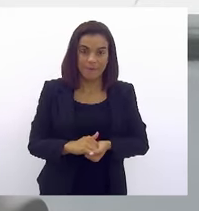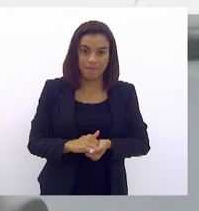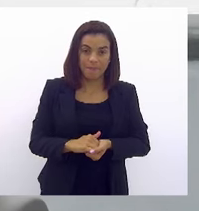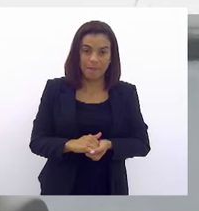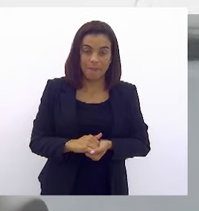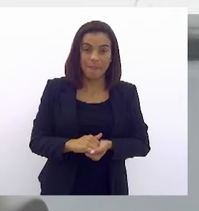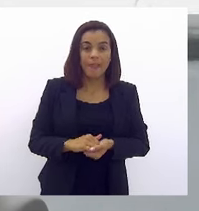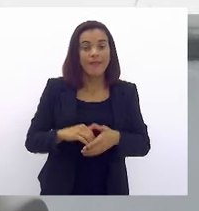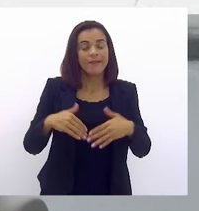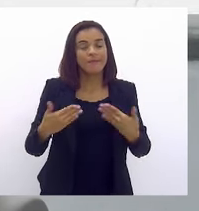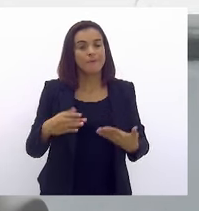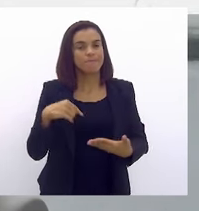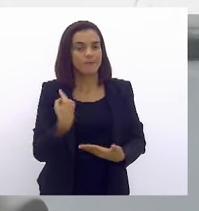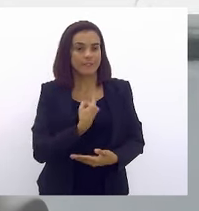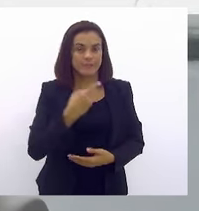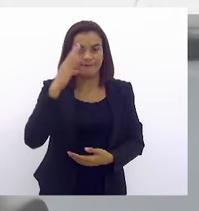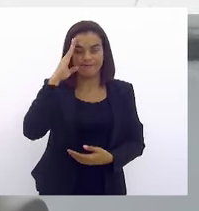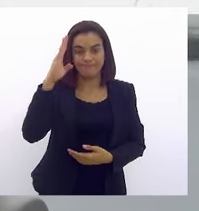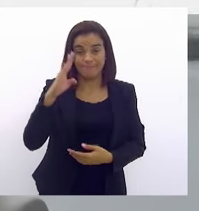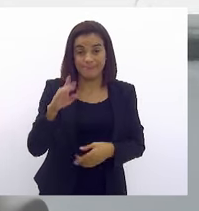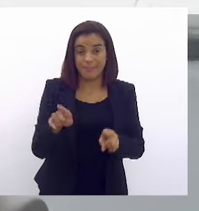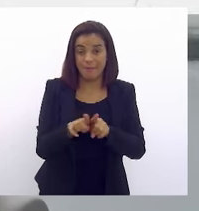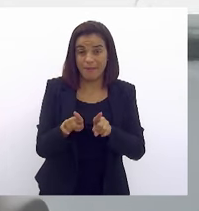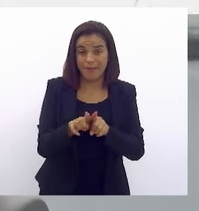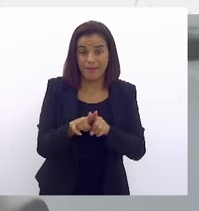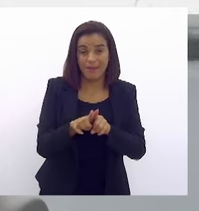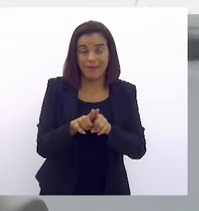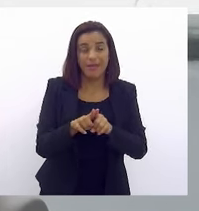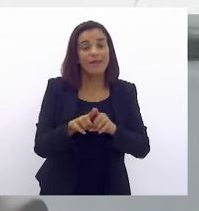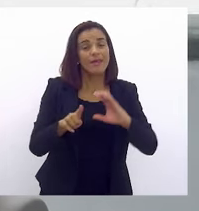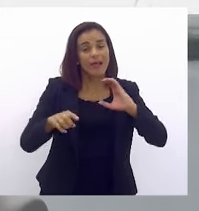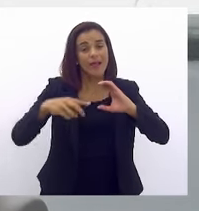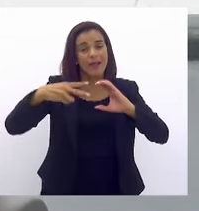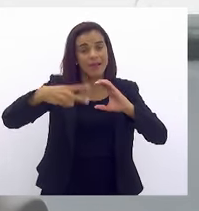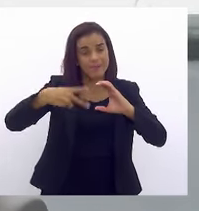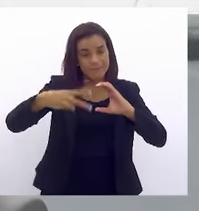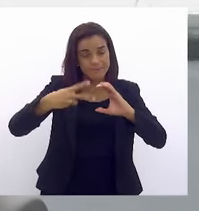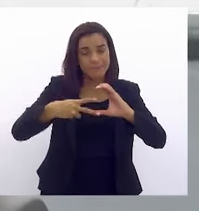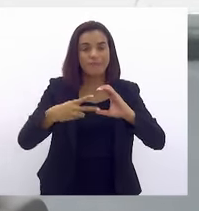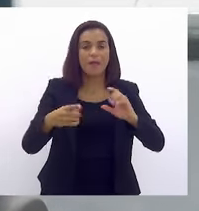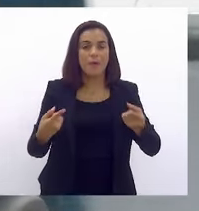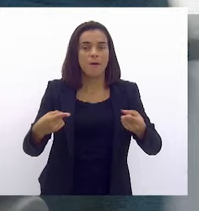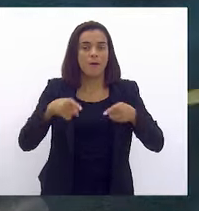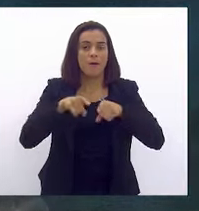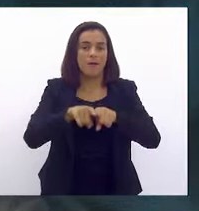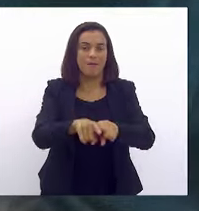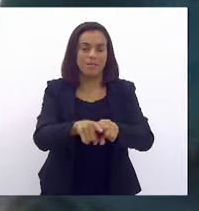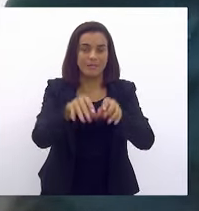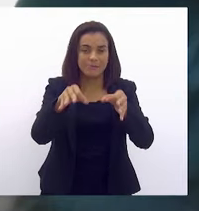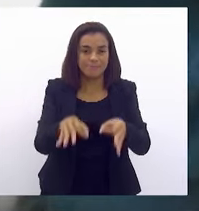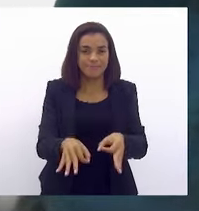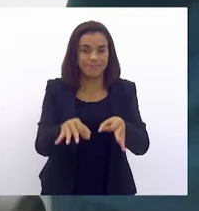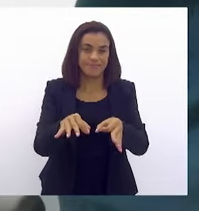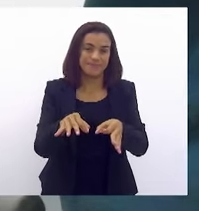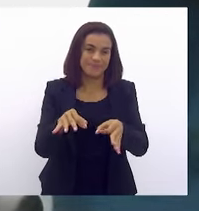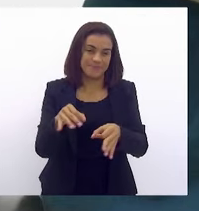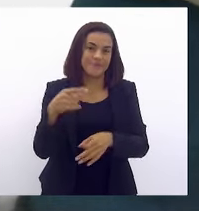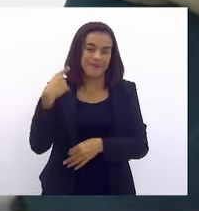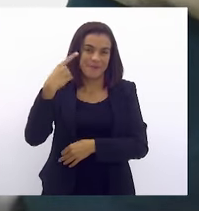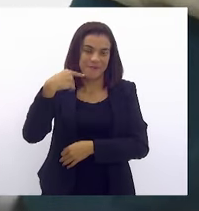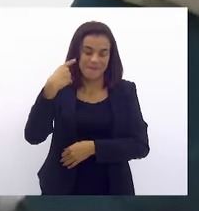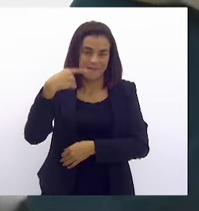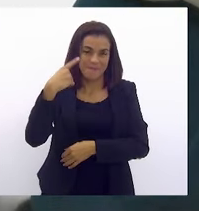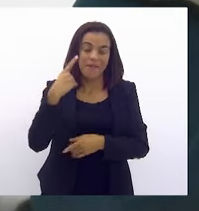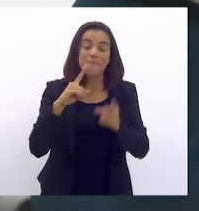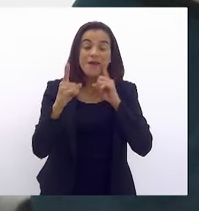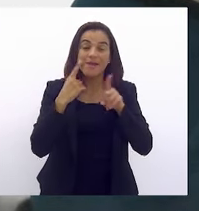para a gente é fundamental. E essa casa é uma parceira concreta da cidade de Maricá, né? Porque a Câmara de Vereadores é